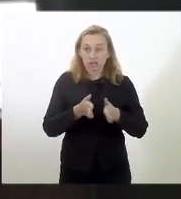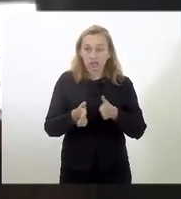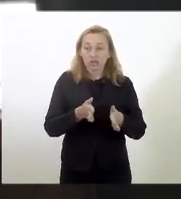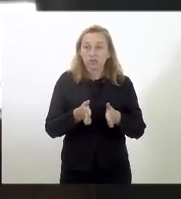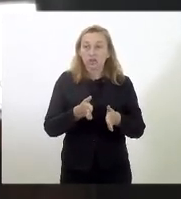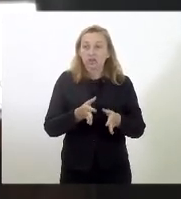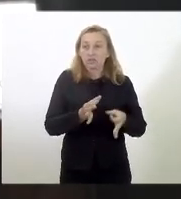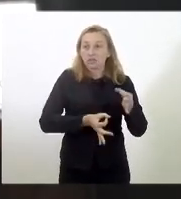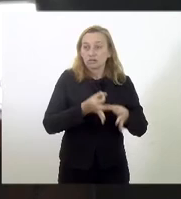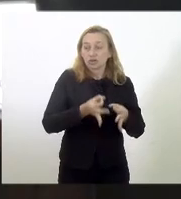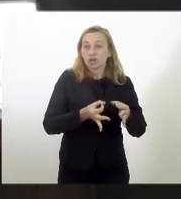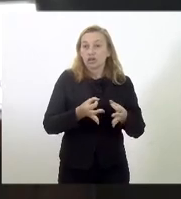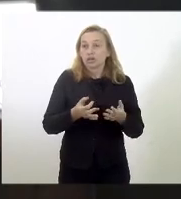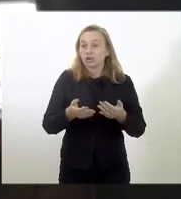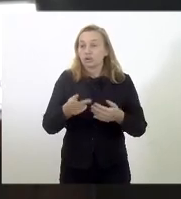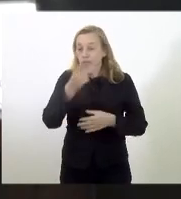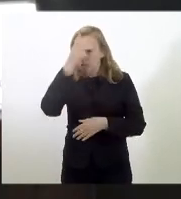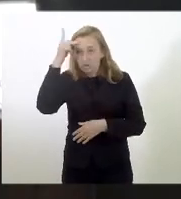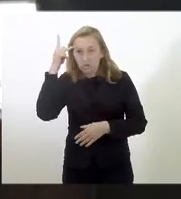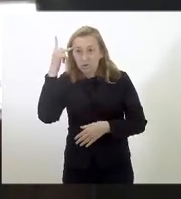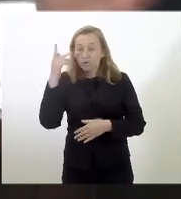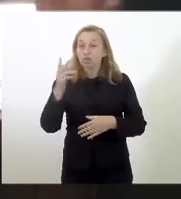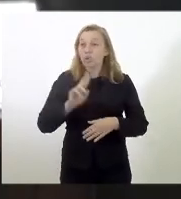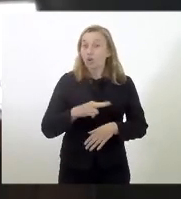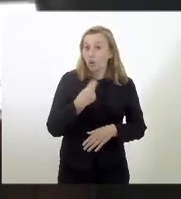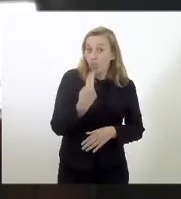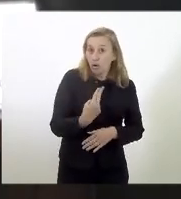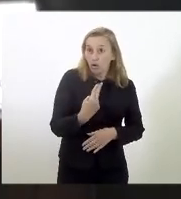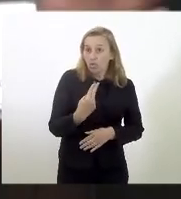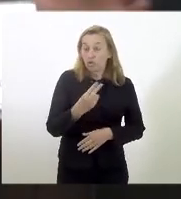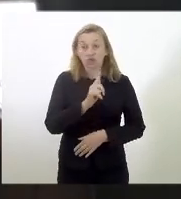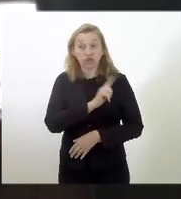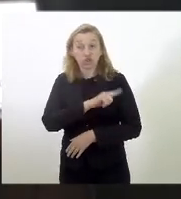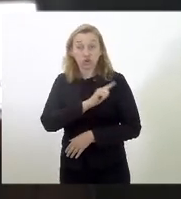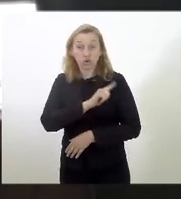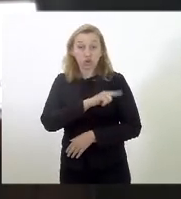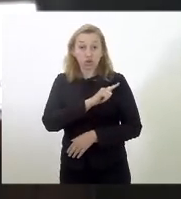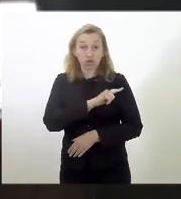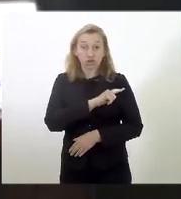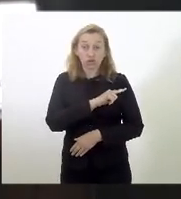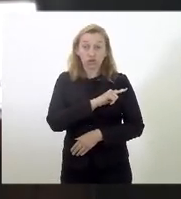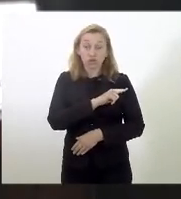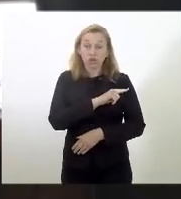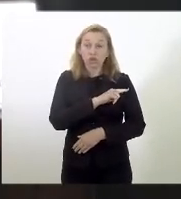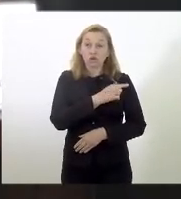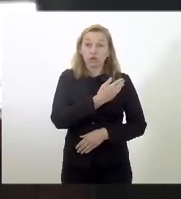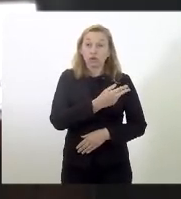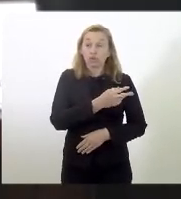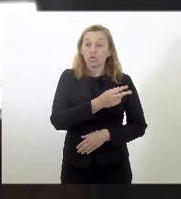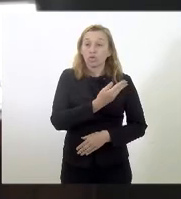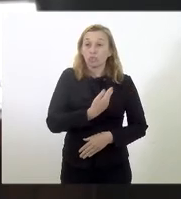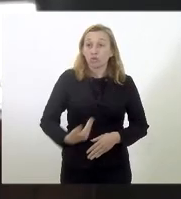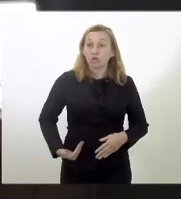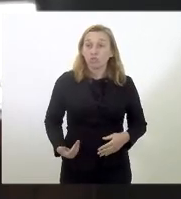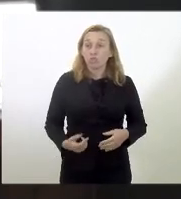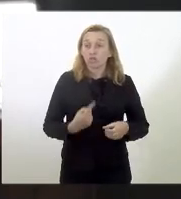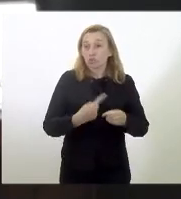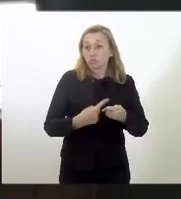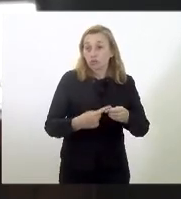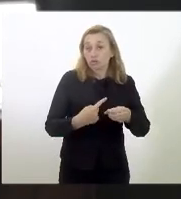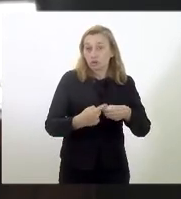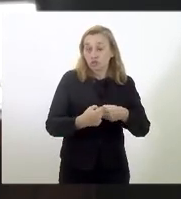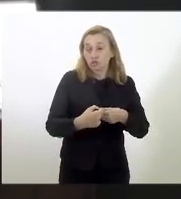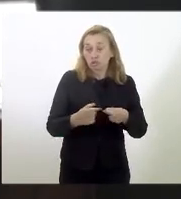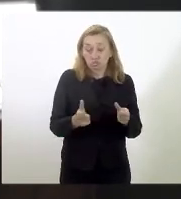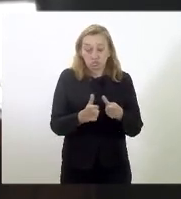de cidadãos ou mesmo gestores públicos em municípios menores e mais distantes, quanto também agora